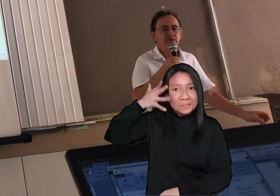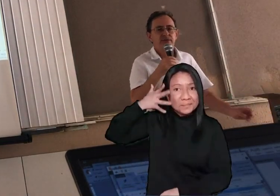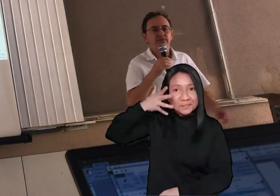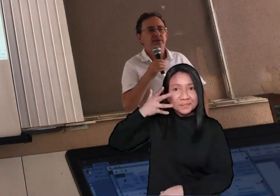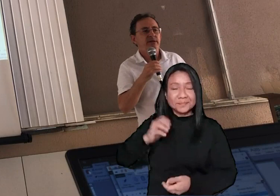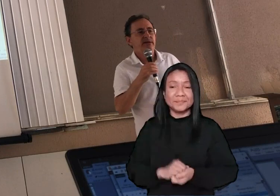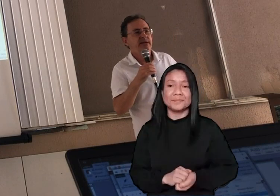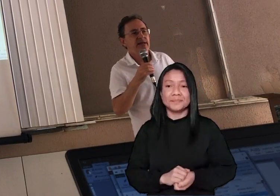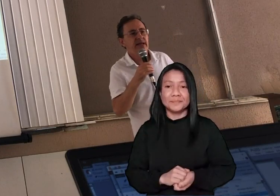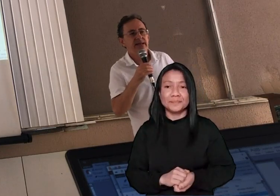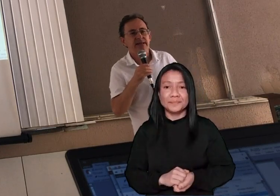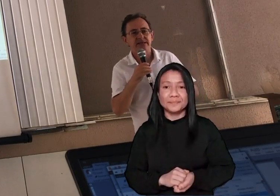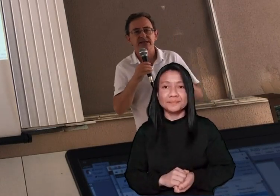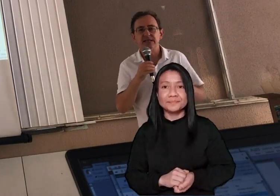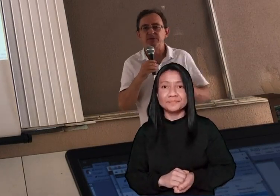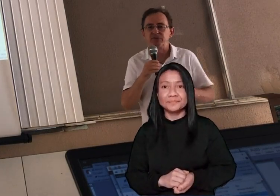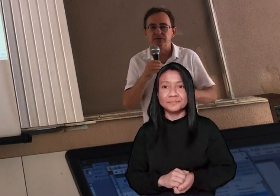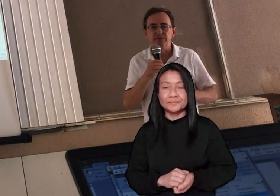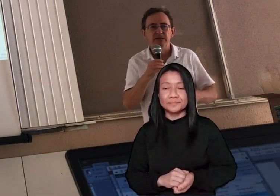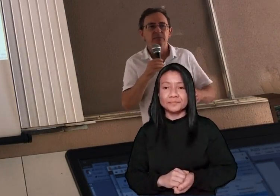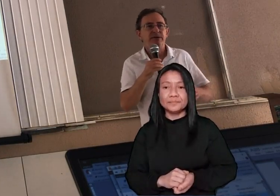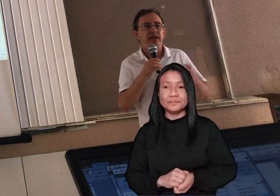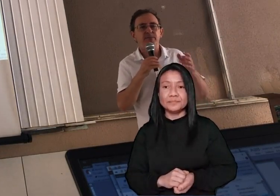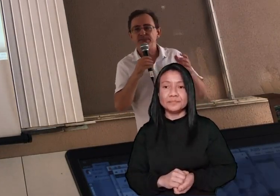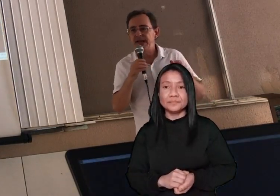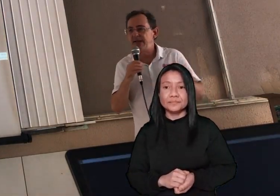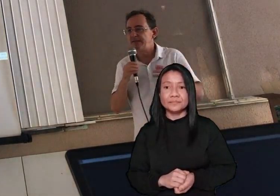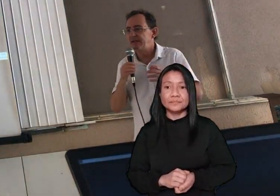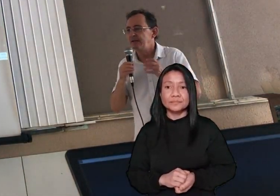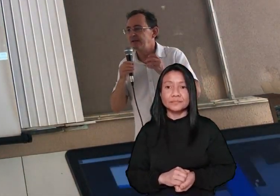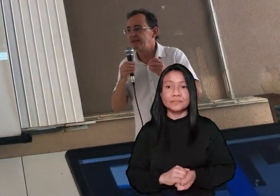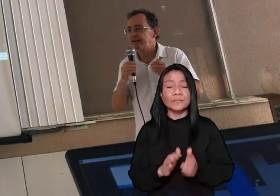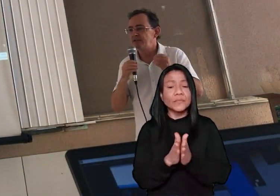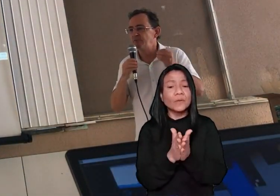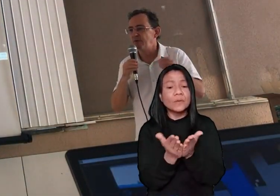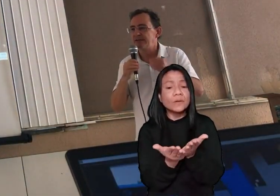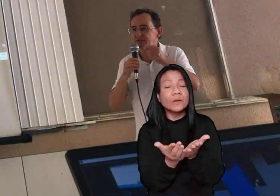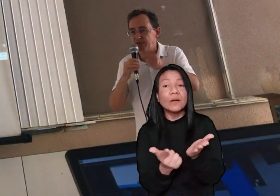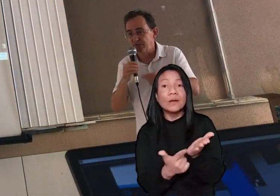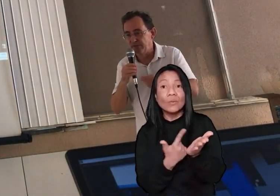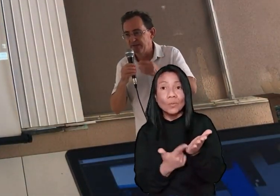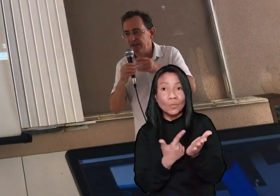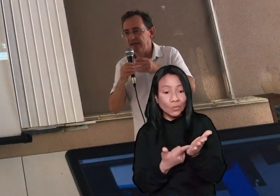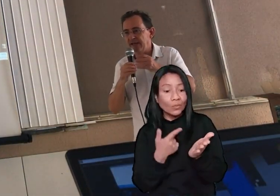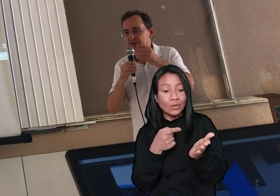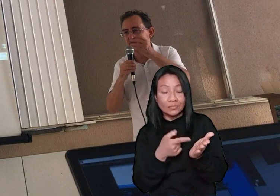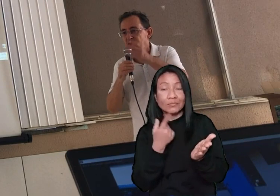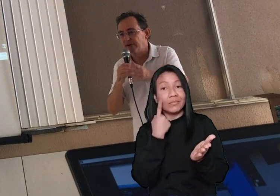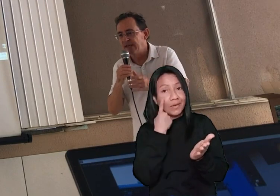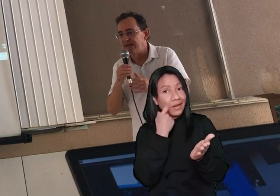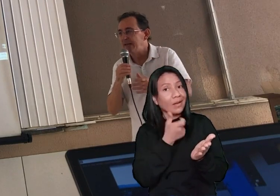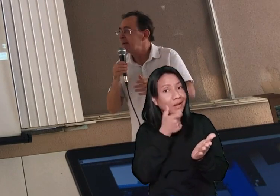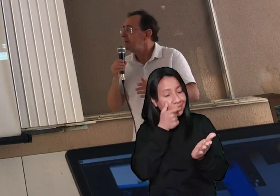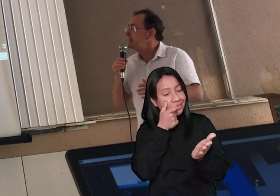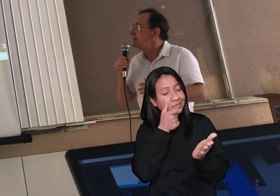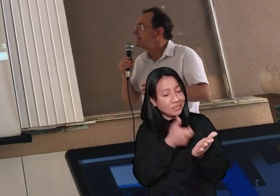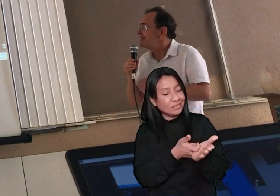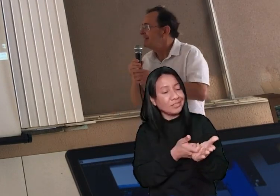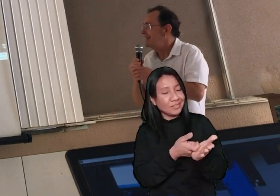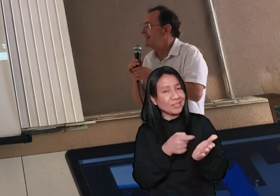O livro é interessante, pessoal, porque ele traz um pouco da história do Frei.